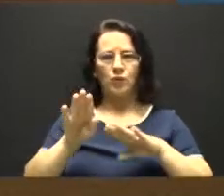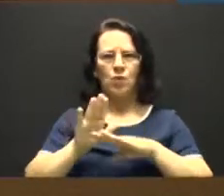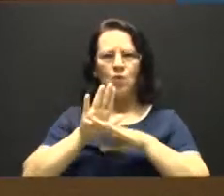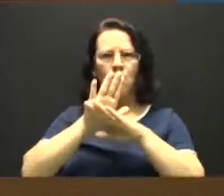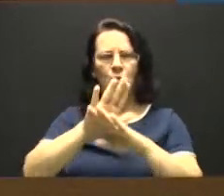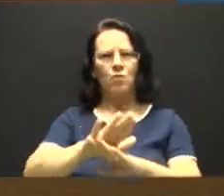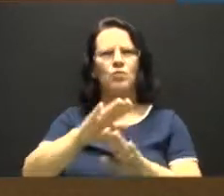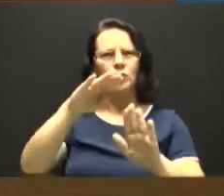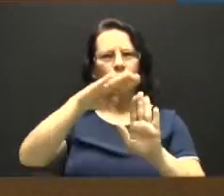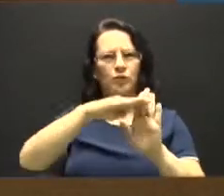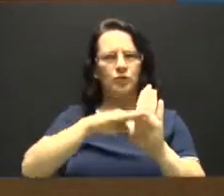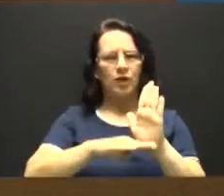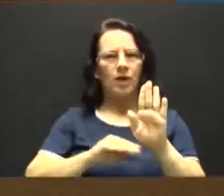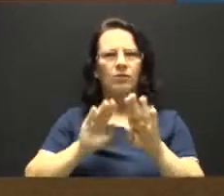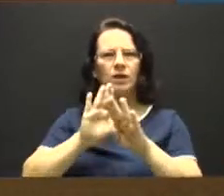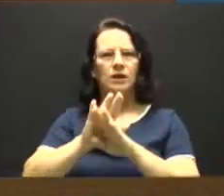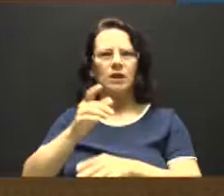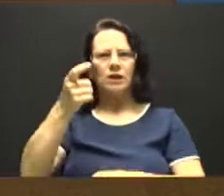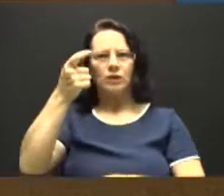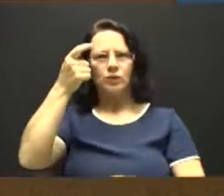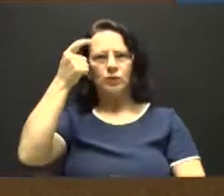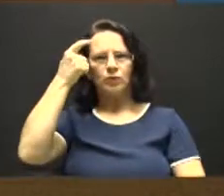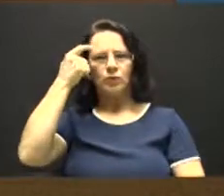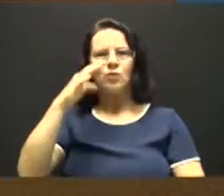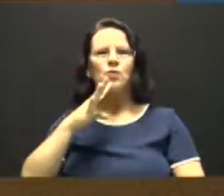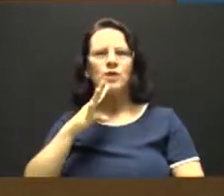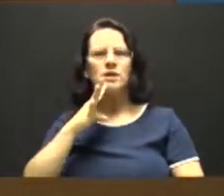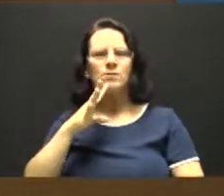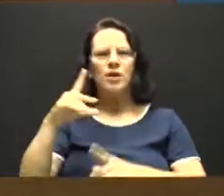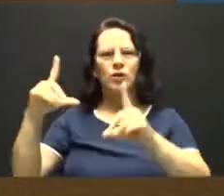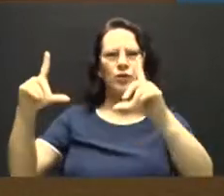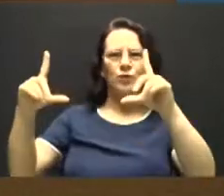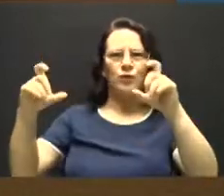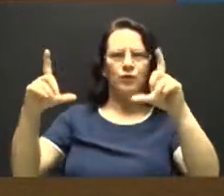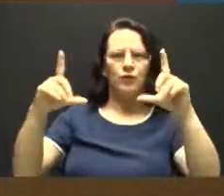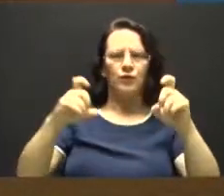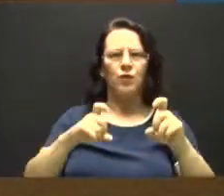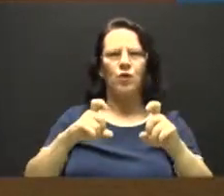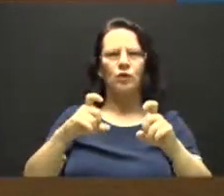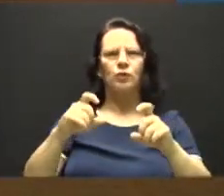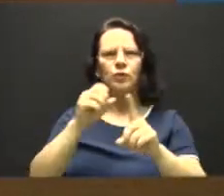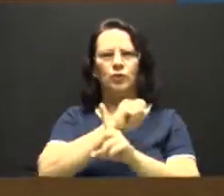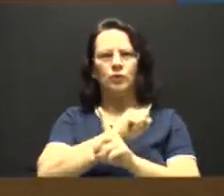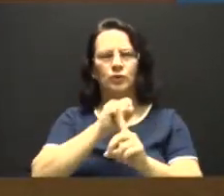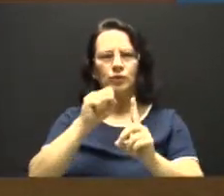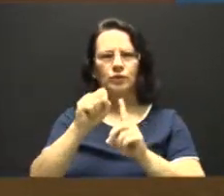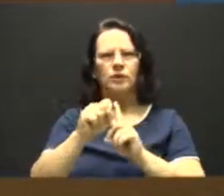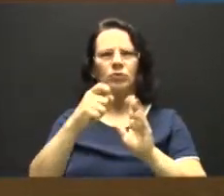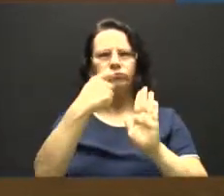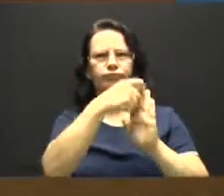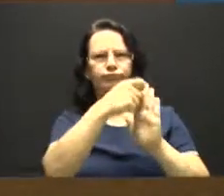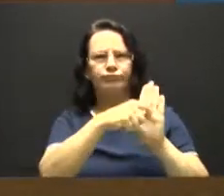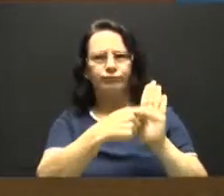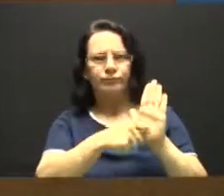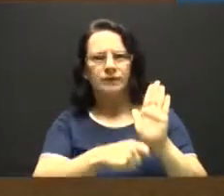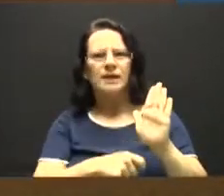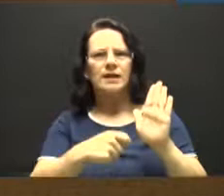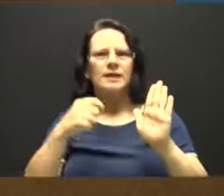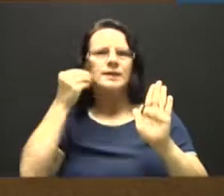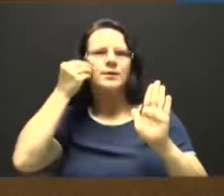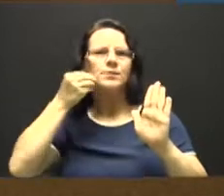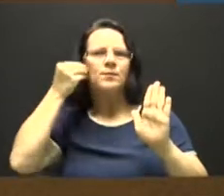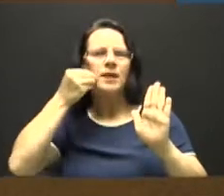e de formação do conhecimento como projeto foto social local por meio de relatos de experiência e fotos